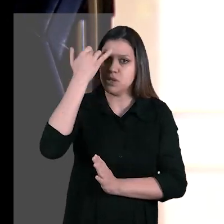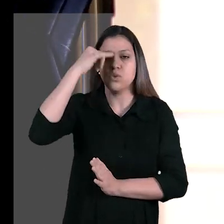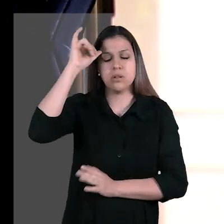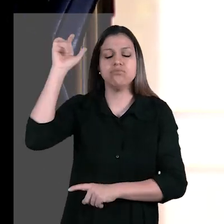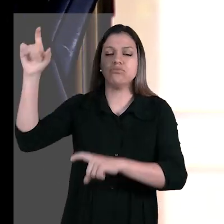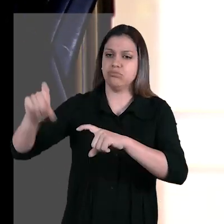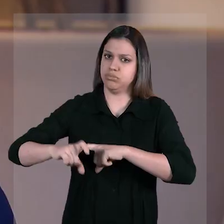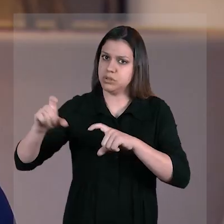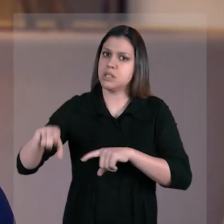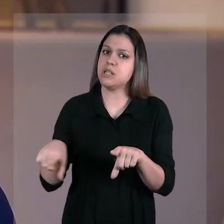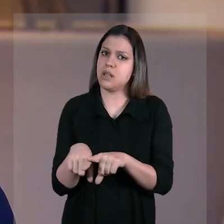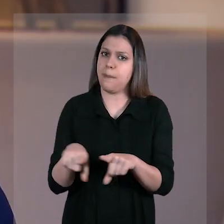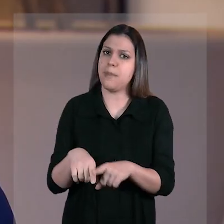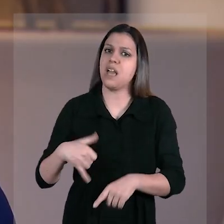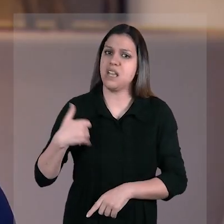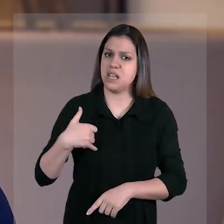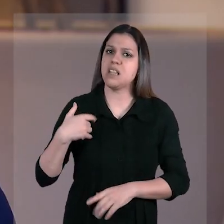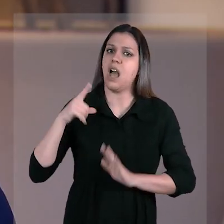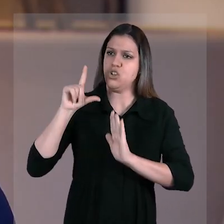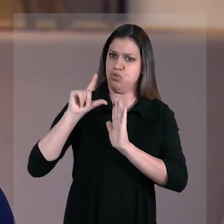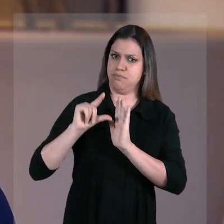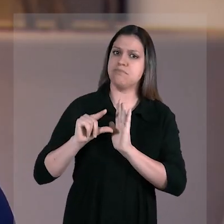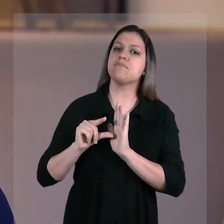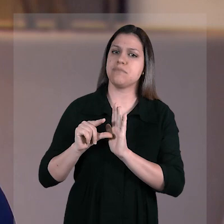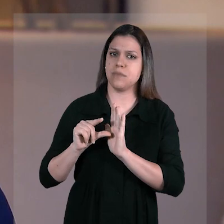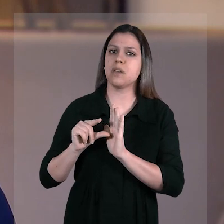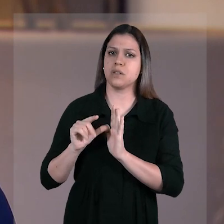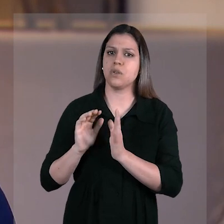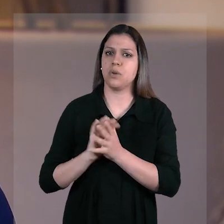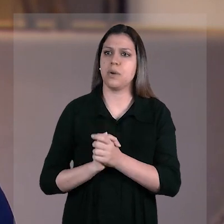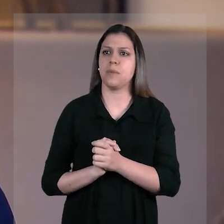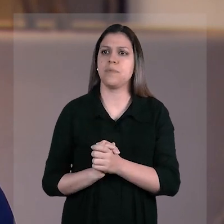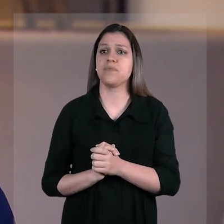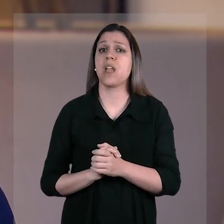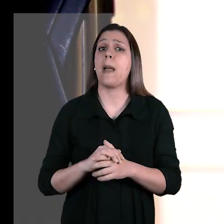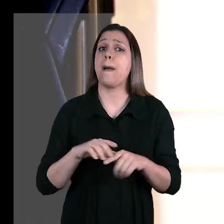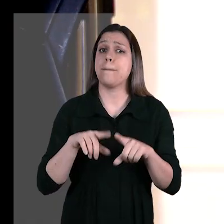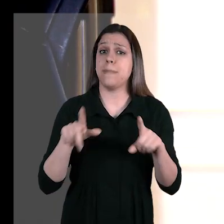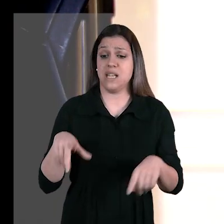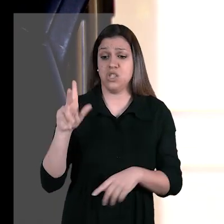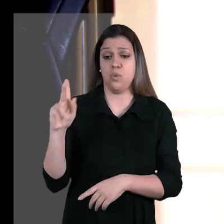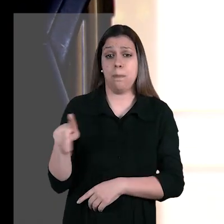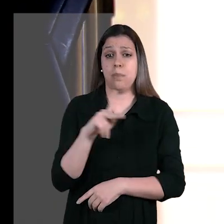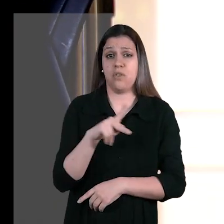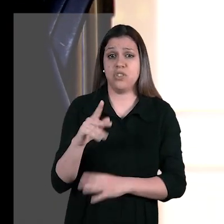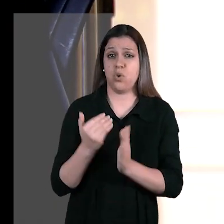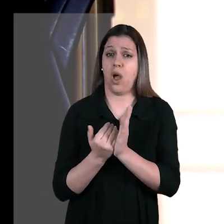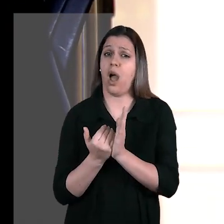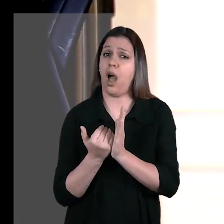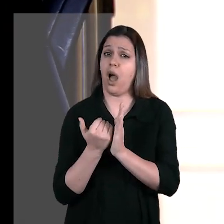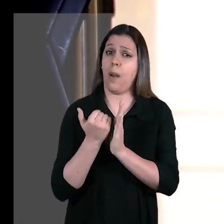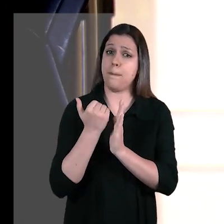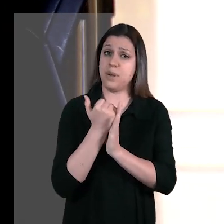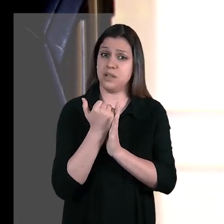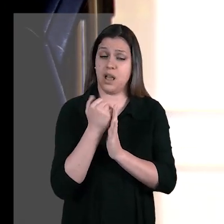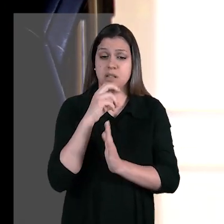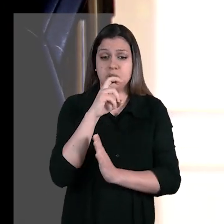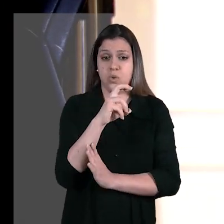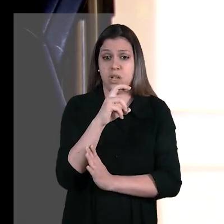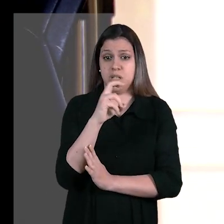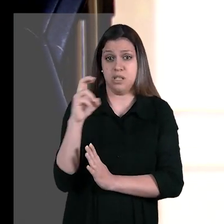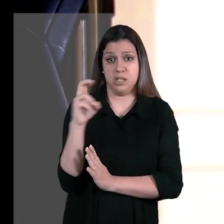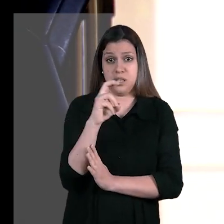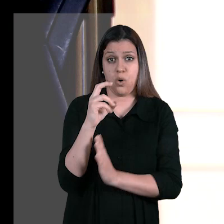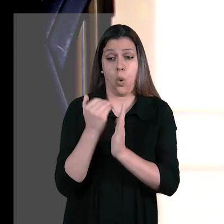que também é uma idade mínima rural, vai se aumentar a do professor, diferença hoje de 55